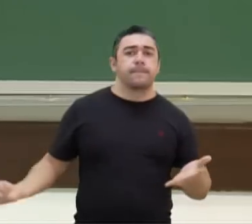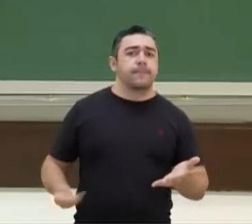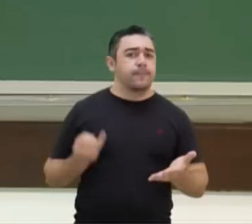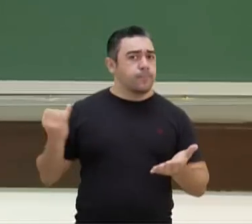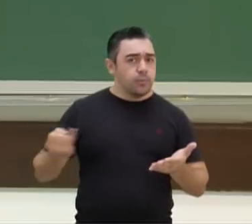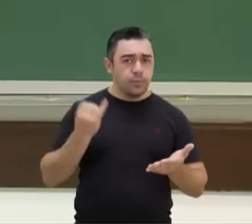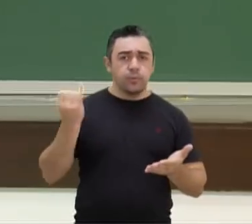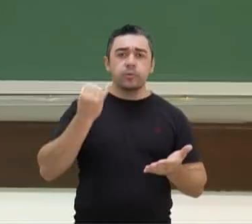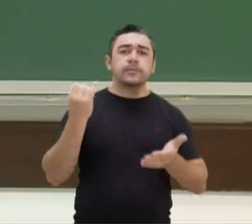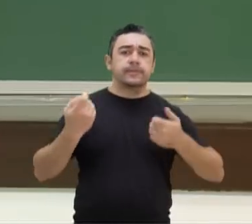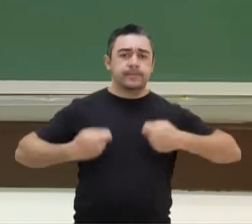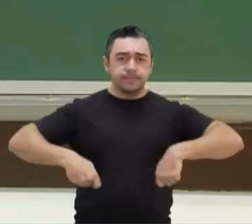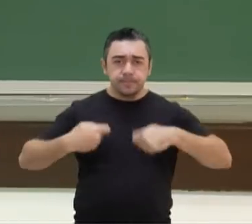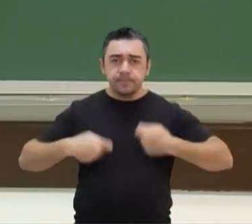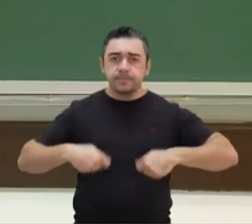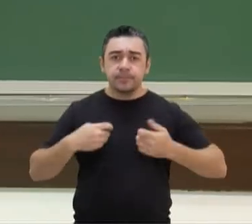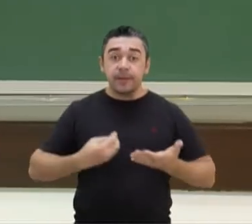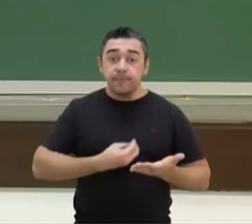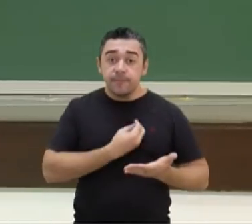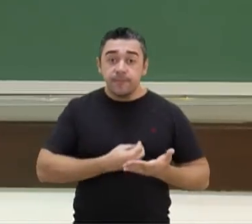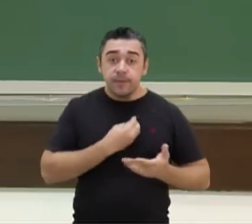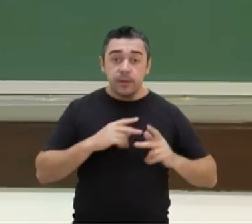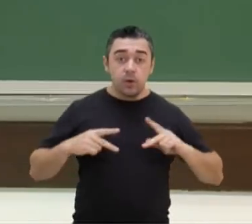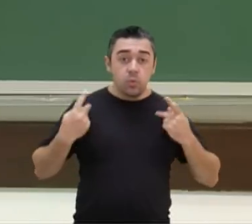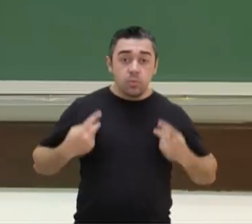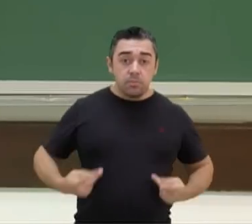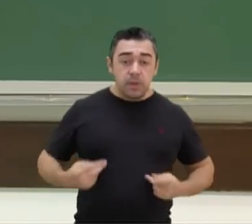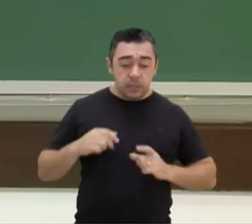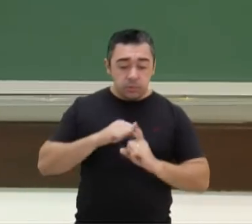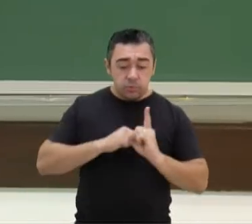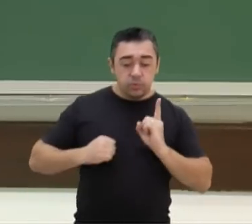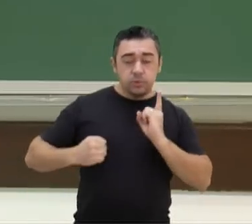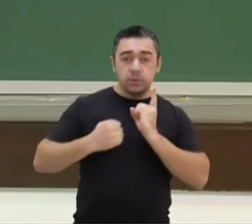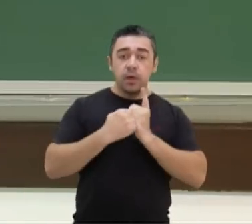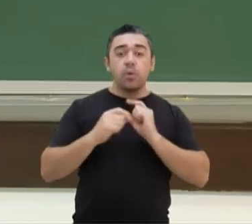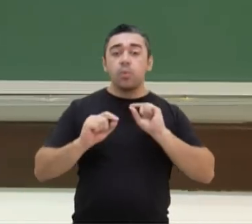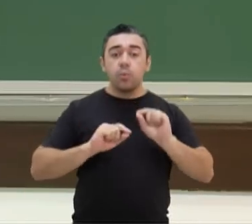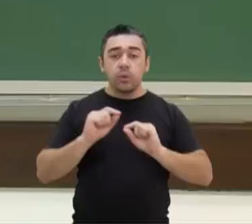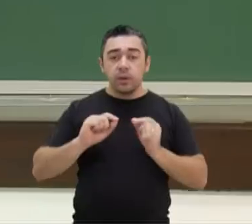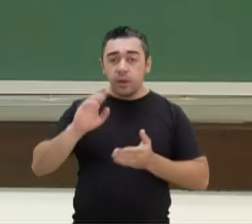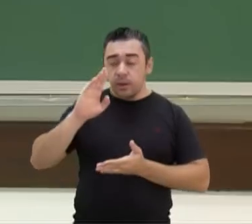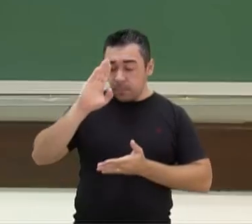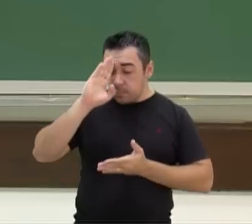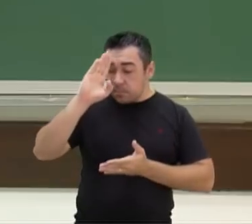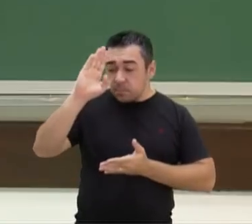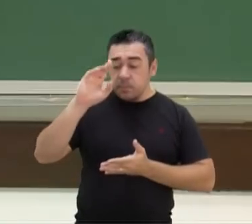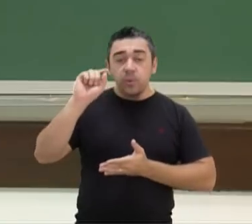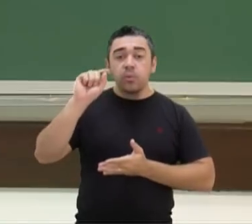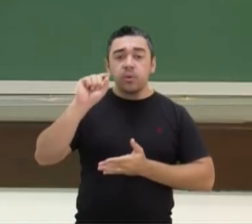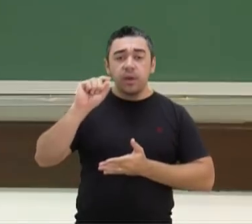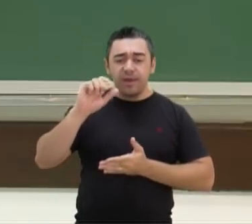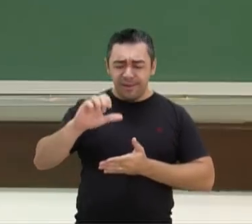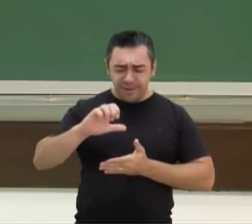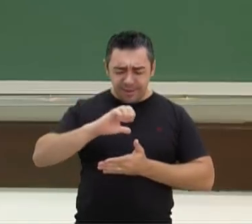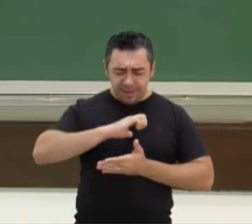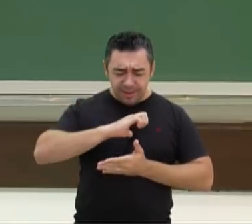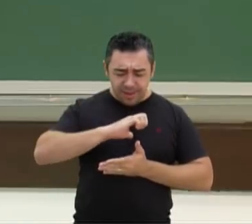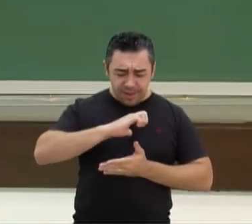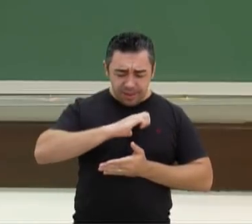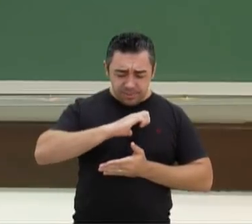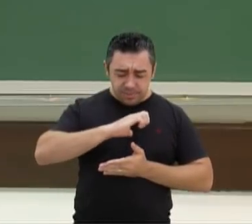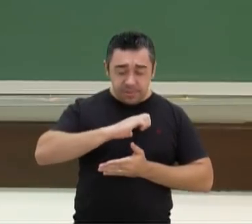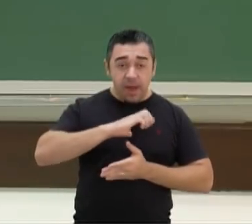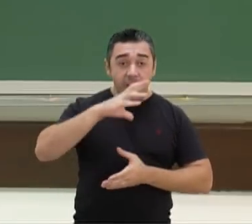e necessário para a vida humana em sociedade, e são os princípios éticos dentro dos textos sagrados.